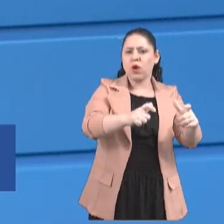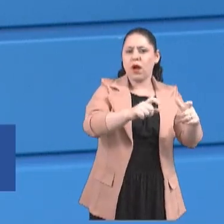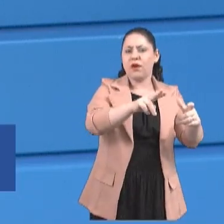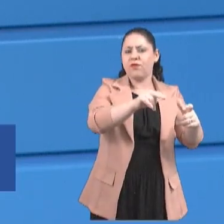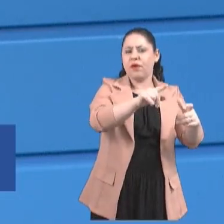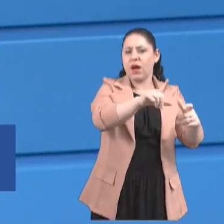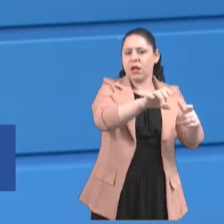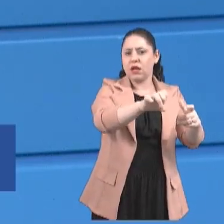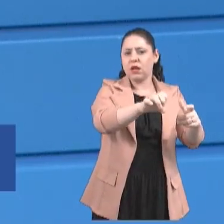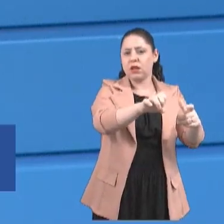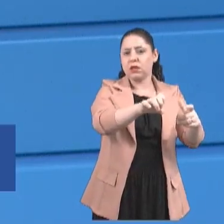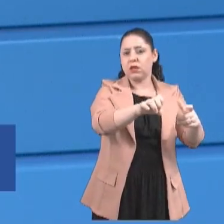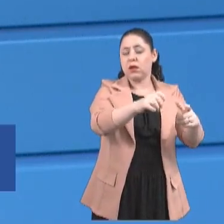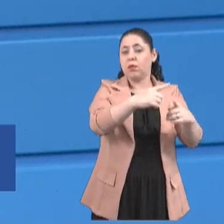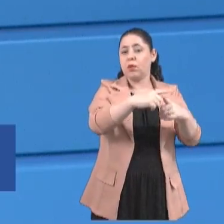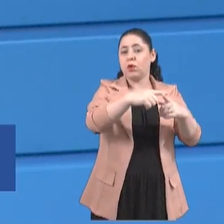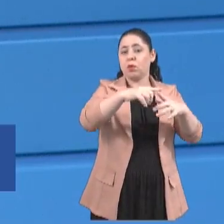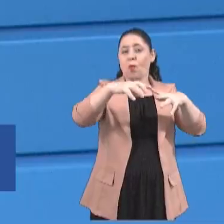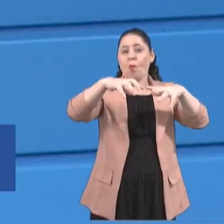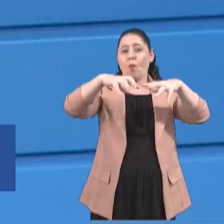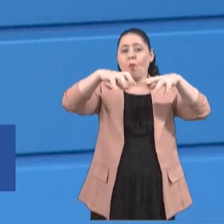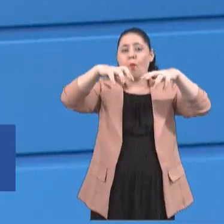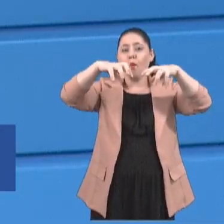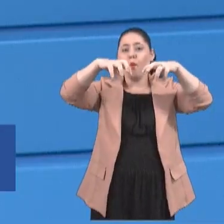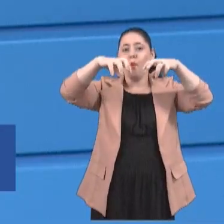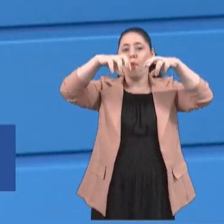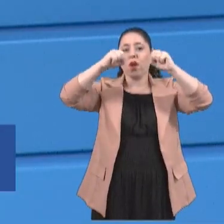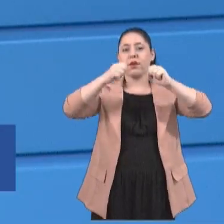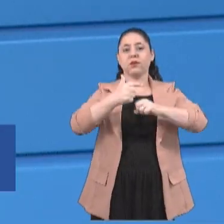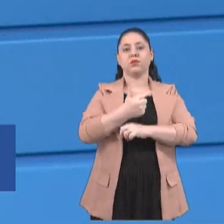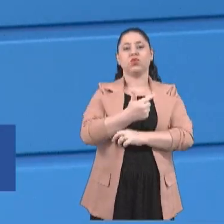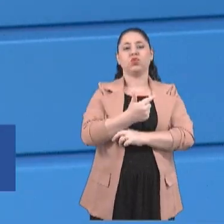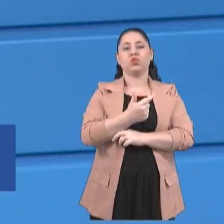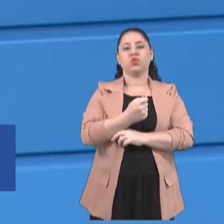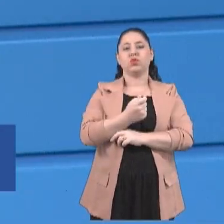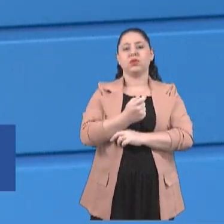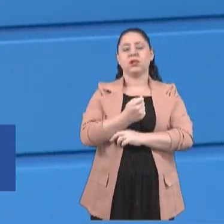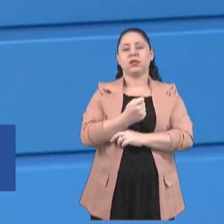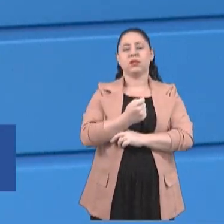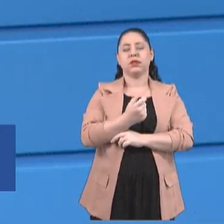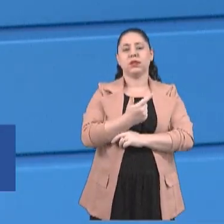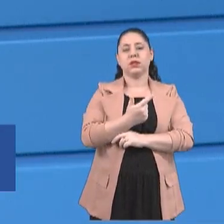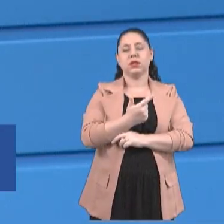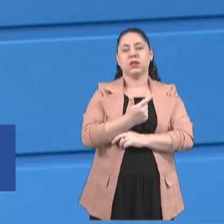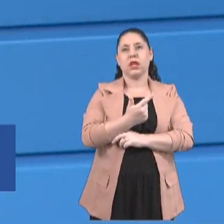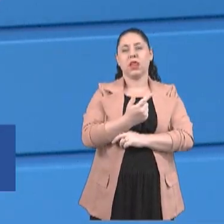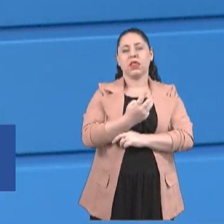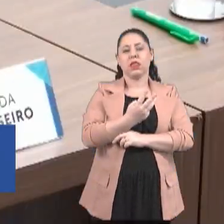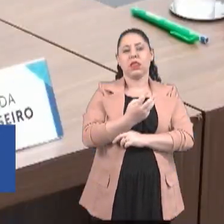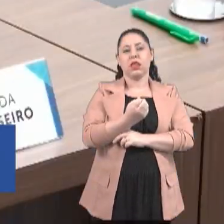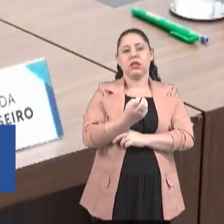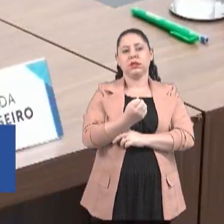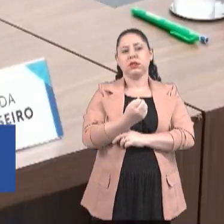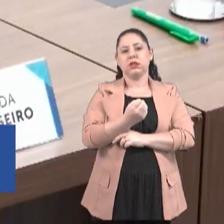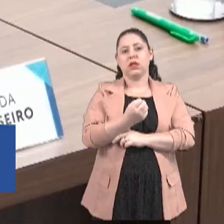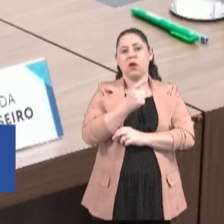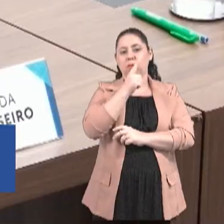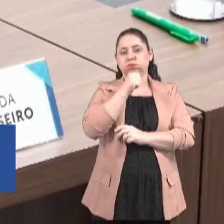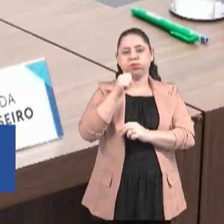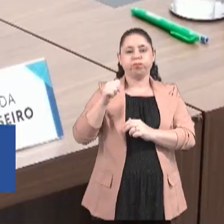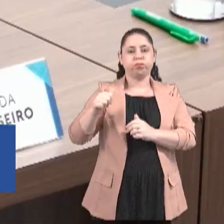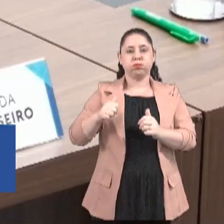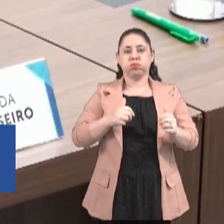A seca, segundo ele, de aproximadamente 200, 300 nascentes de água dentro do Vale